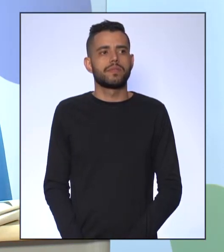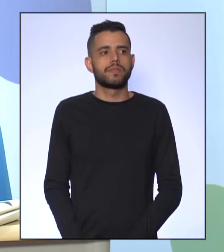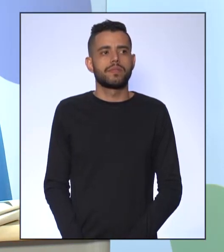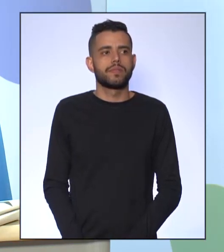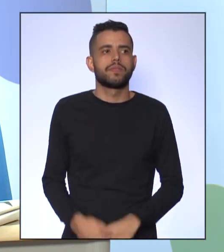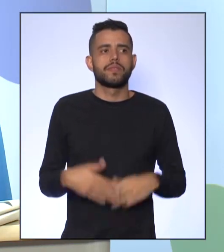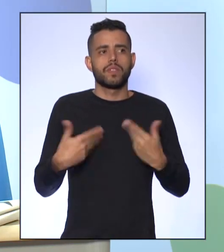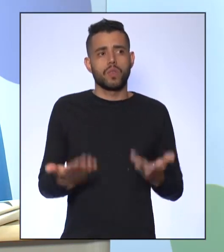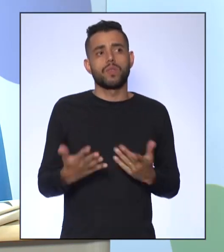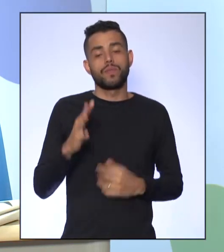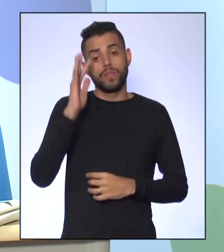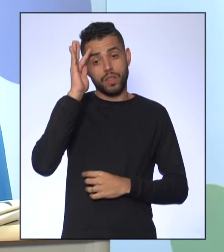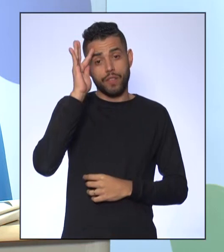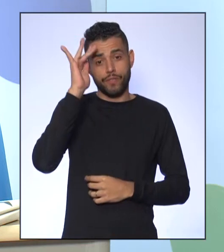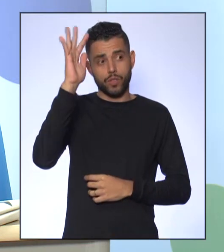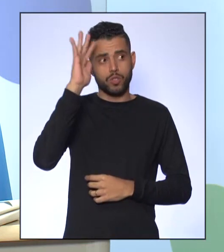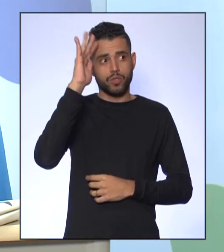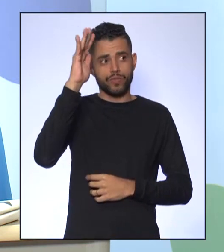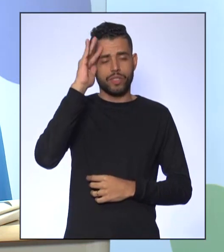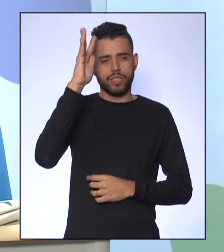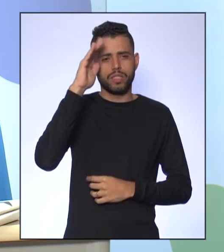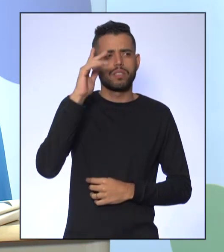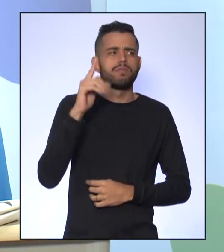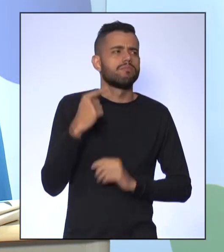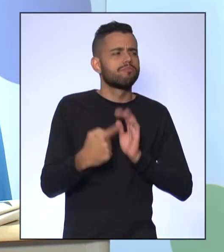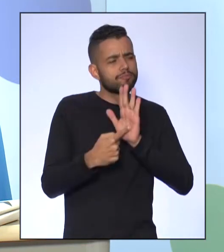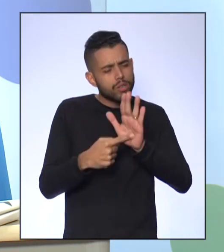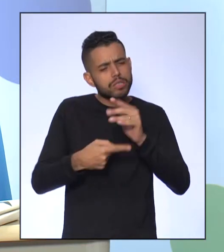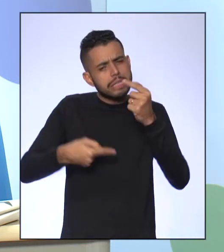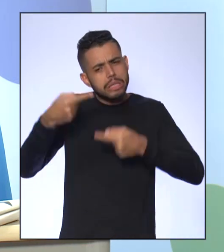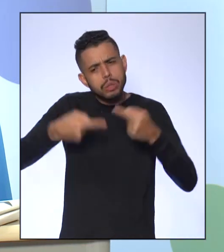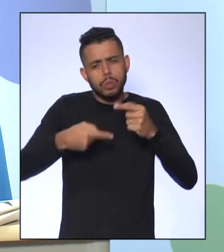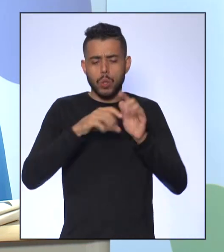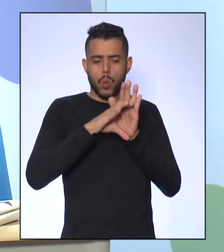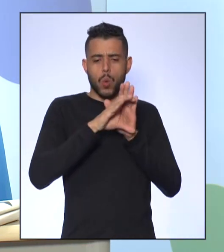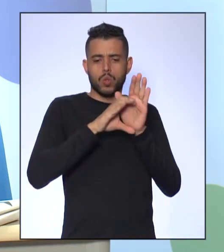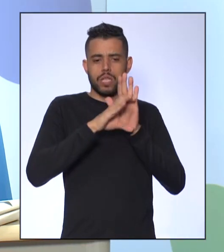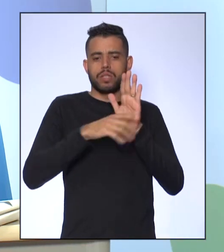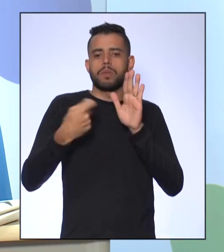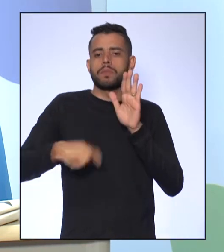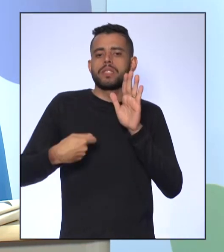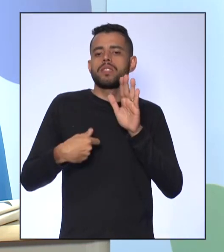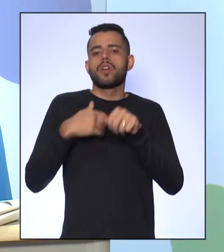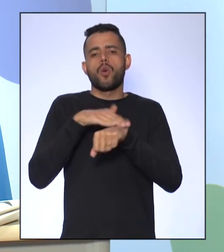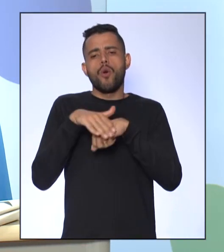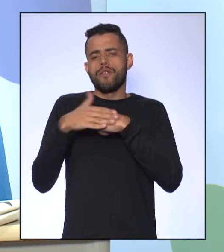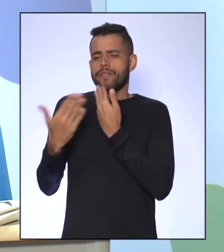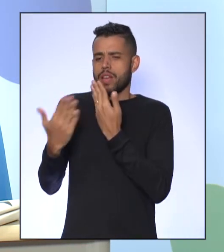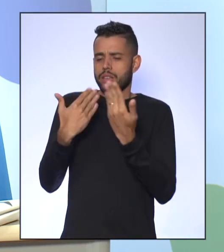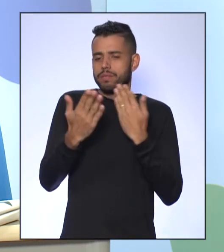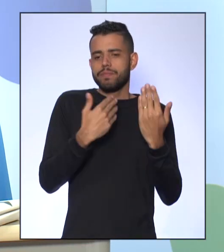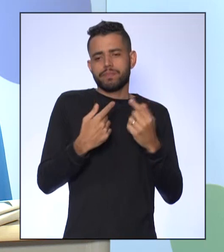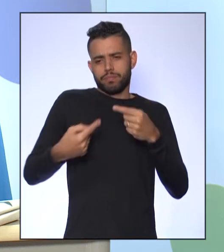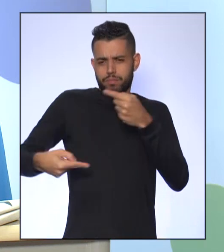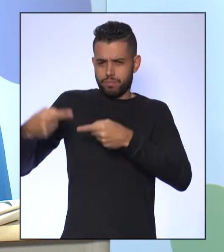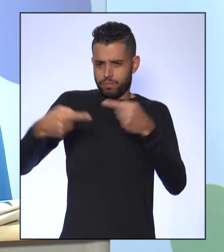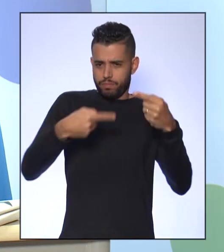Quando a filosofia trabalha com esses conceitos, que exige conversa, debate,